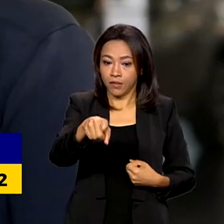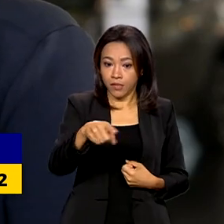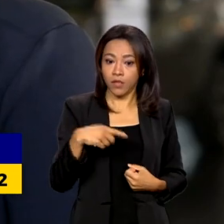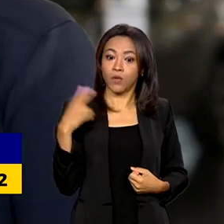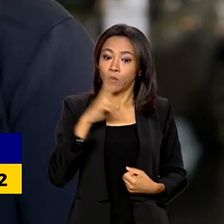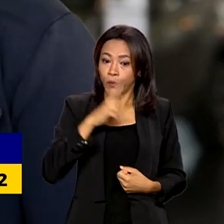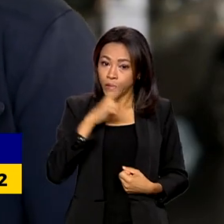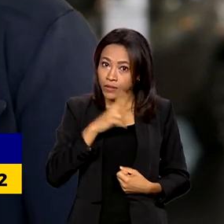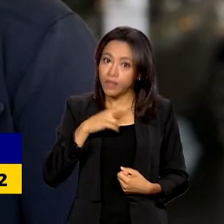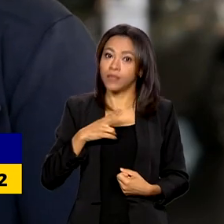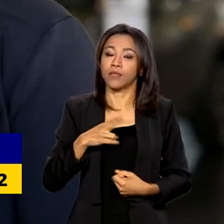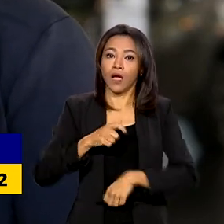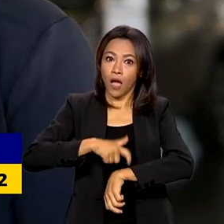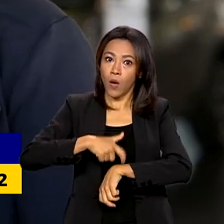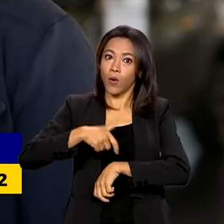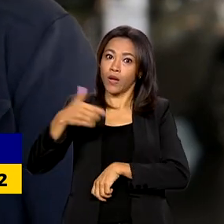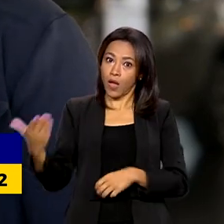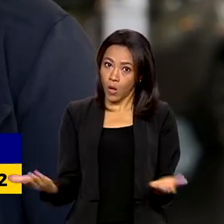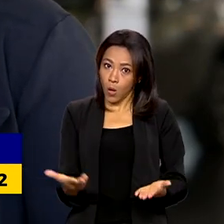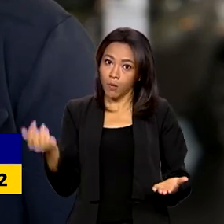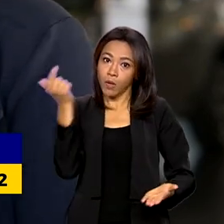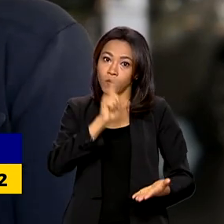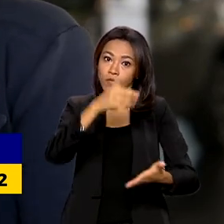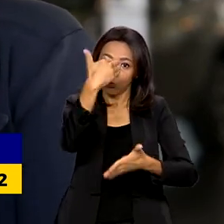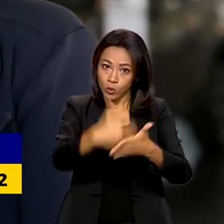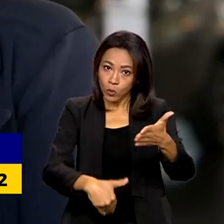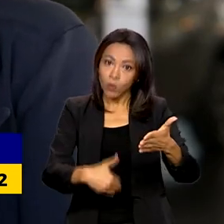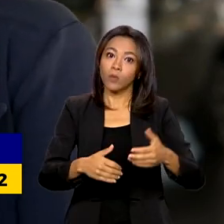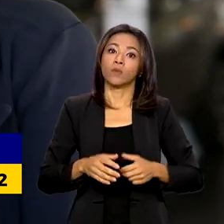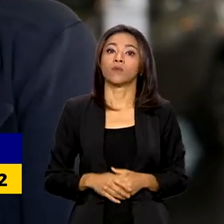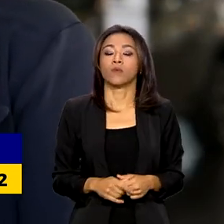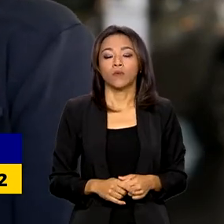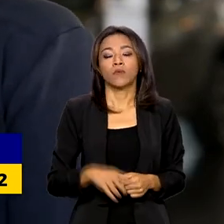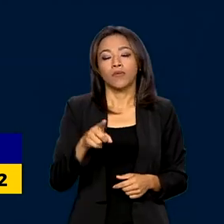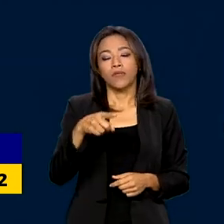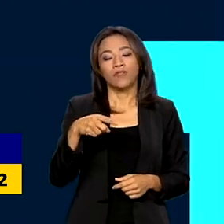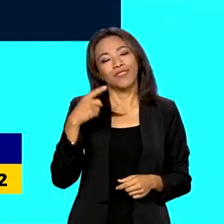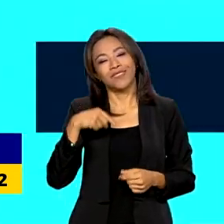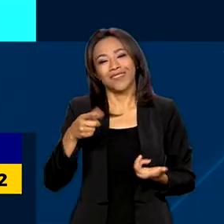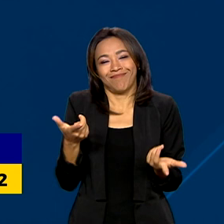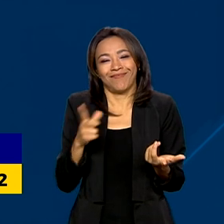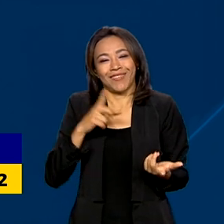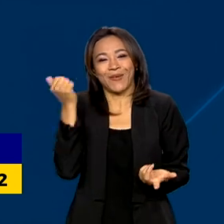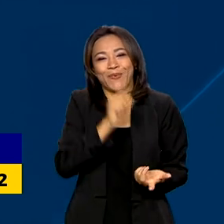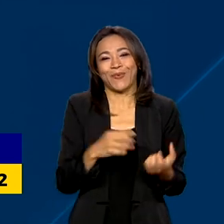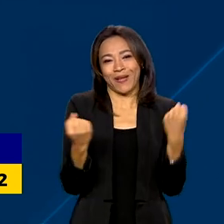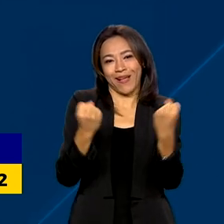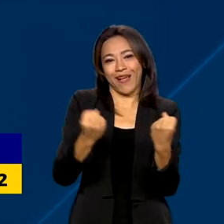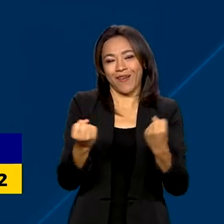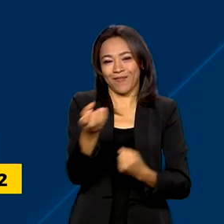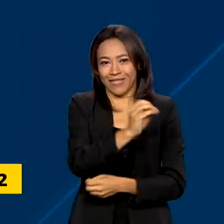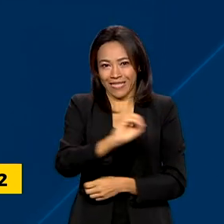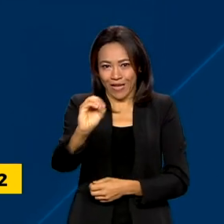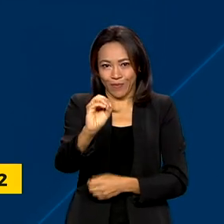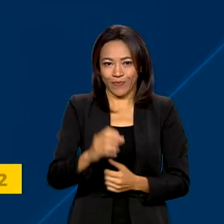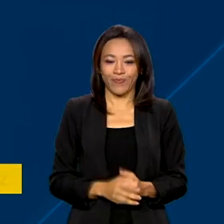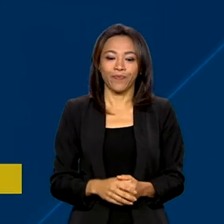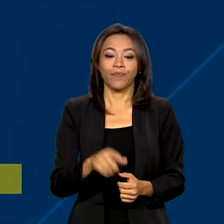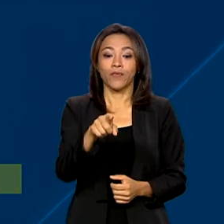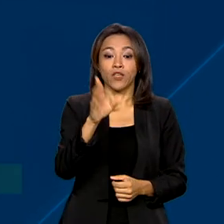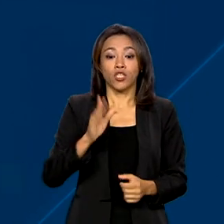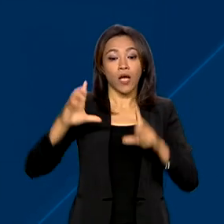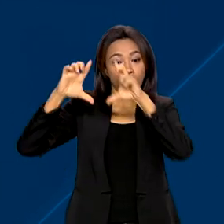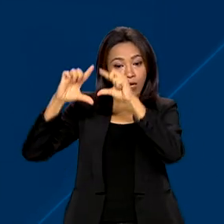hora é agora de conseguir esse desconto e sair de carro zero. Foram colocados à venda, com redução de